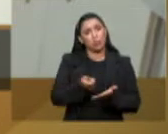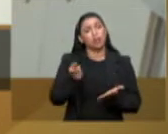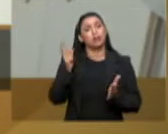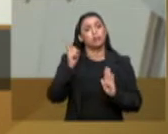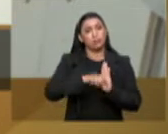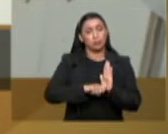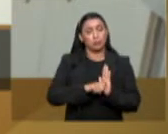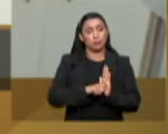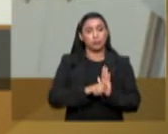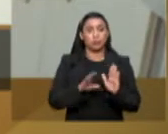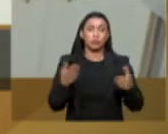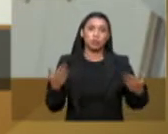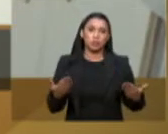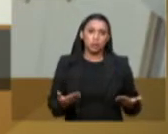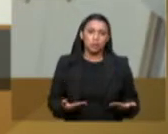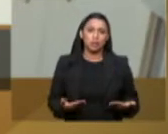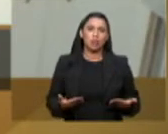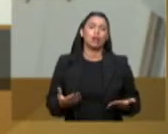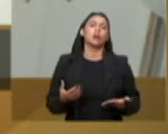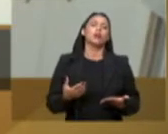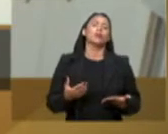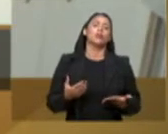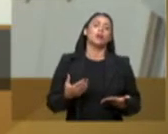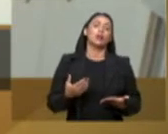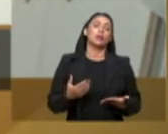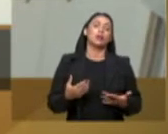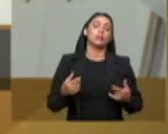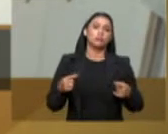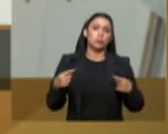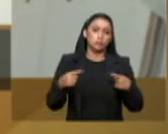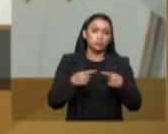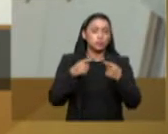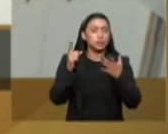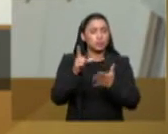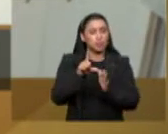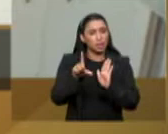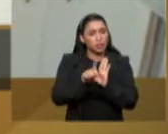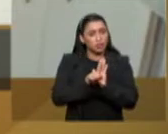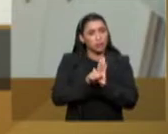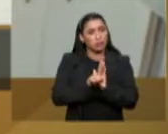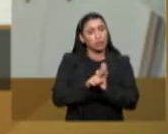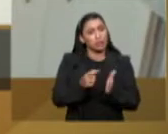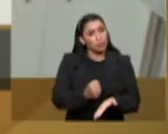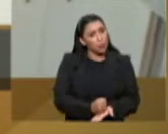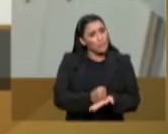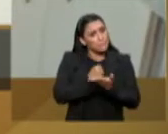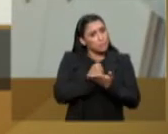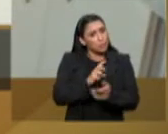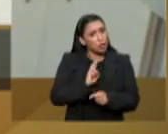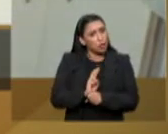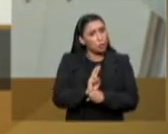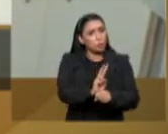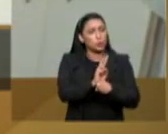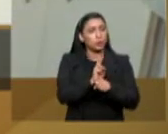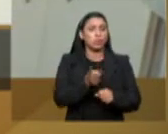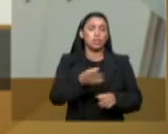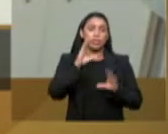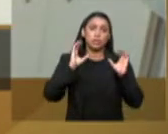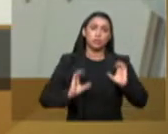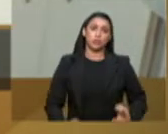princípio da legalidade, portanto, deve ser interpretado como um anteparo do cidadão, uma proteção ao